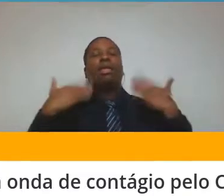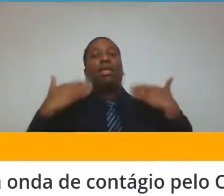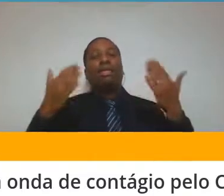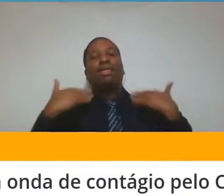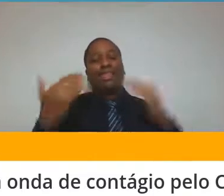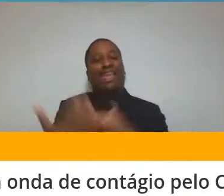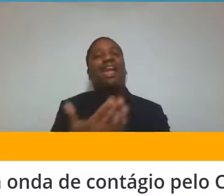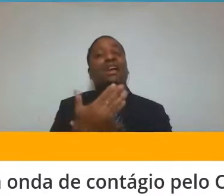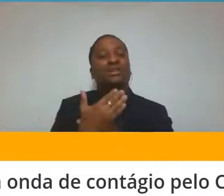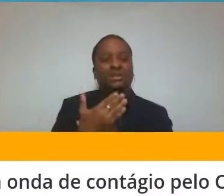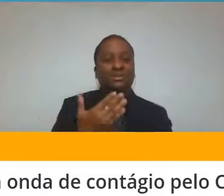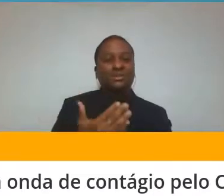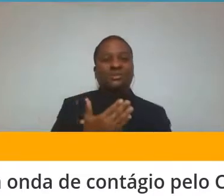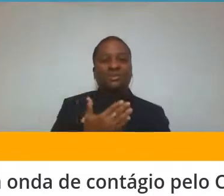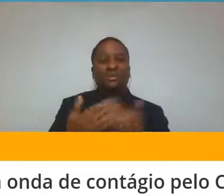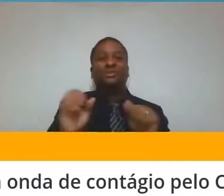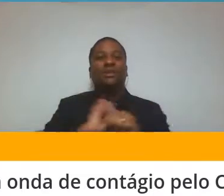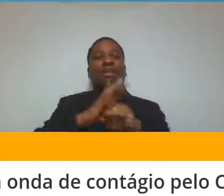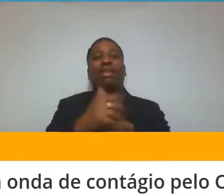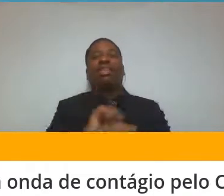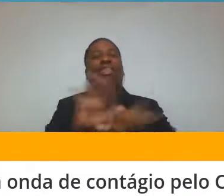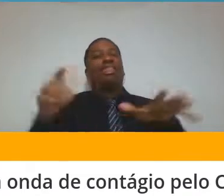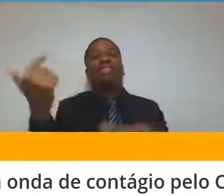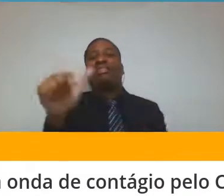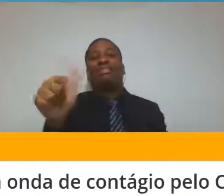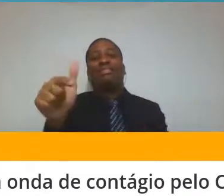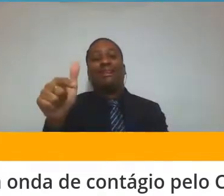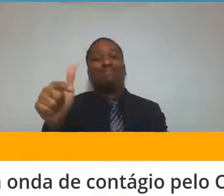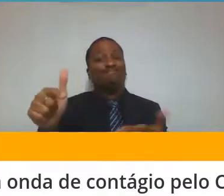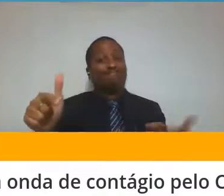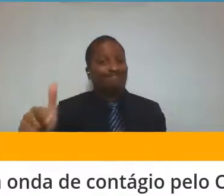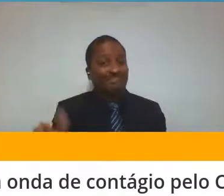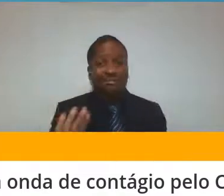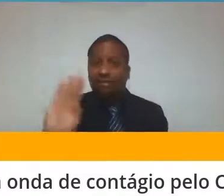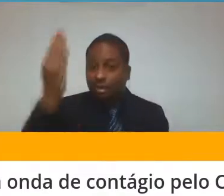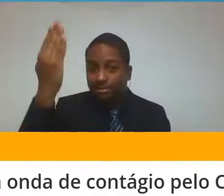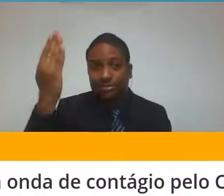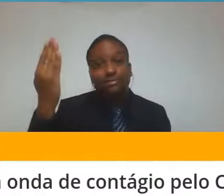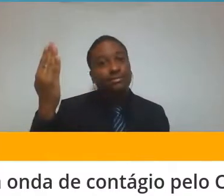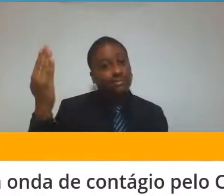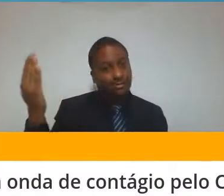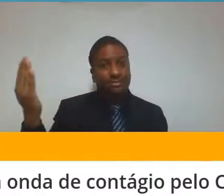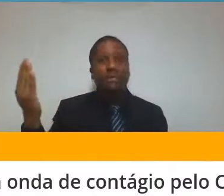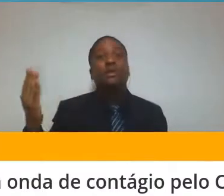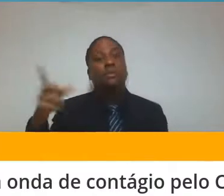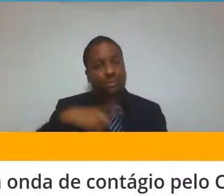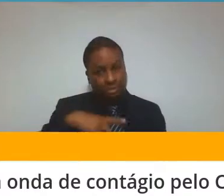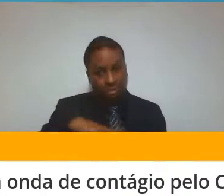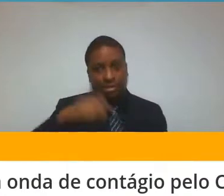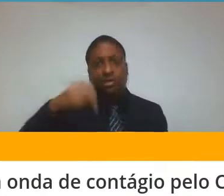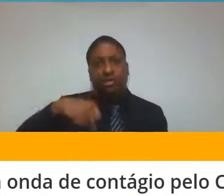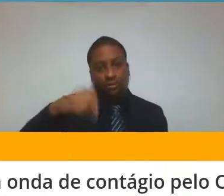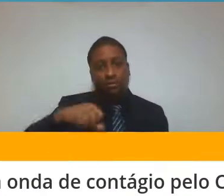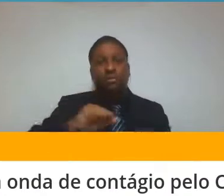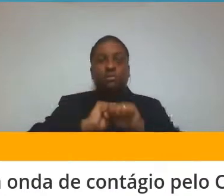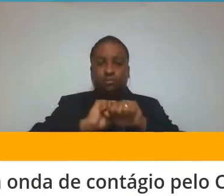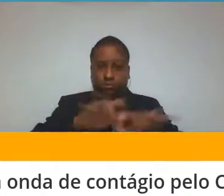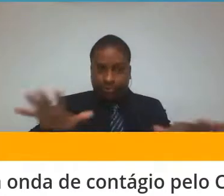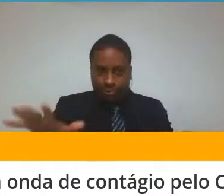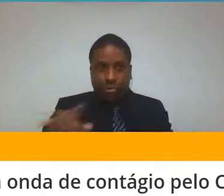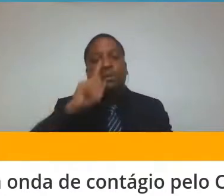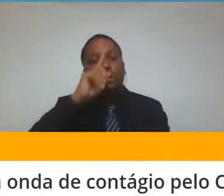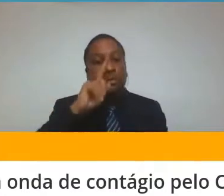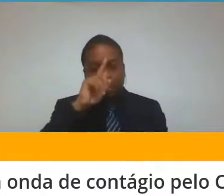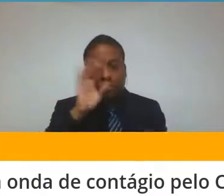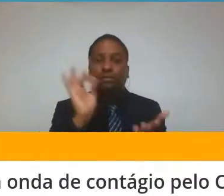que não houvesse contágio, né, isso se mostrou falso. Na verdade, houve sim um aumento de contágio. Então, o risco é real,